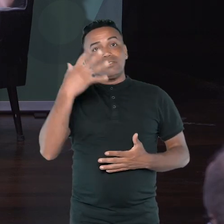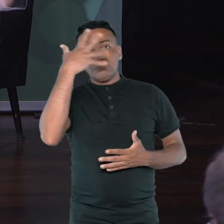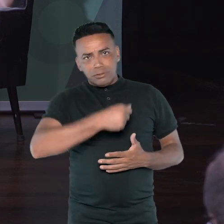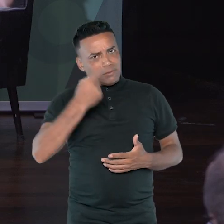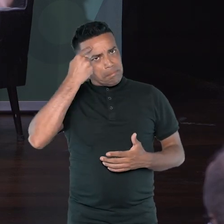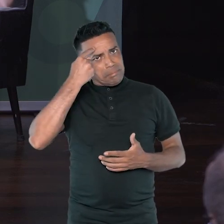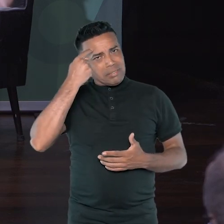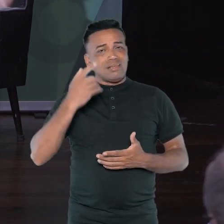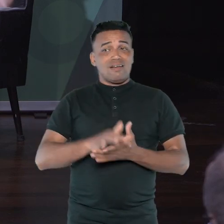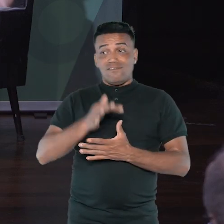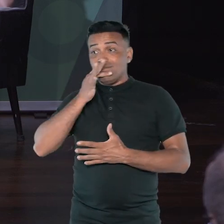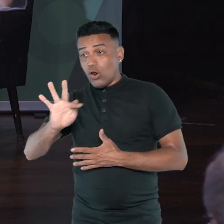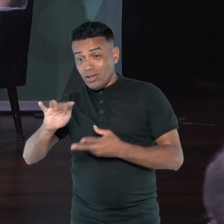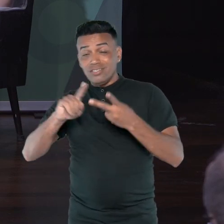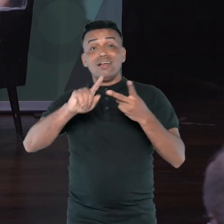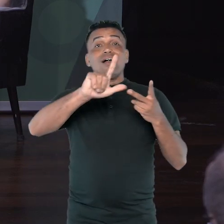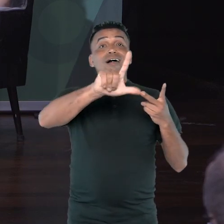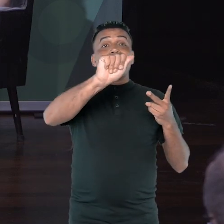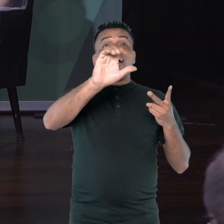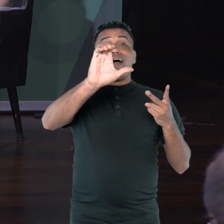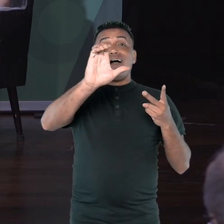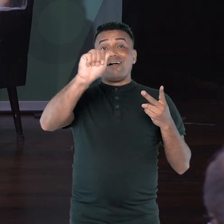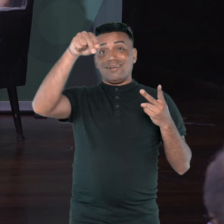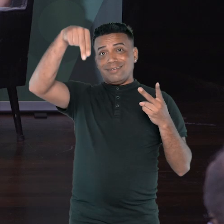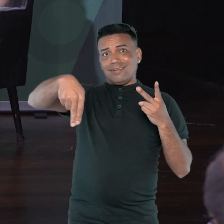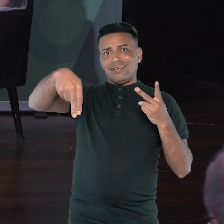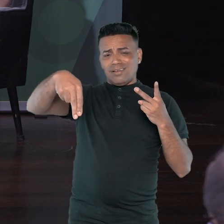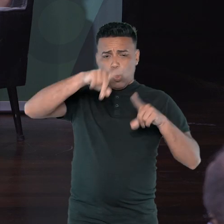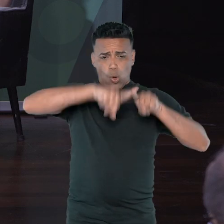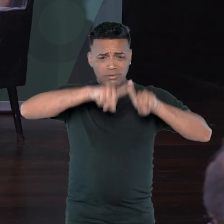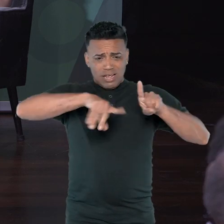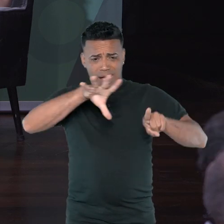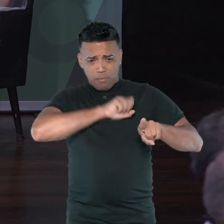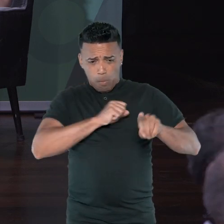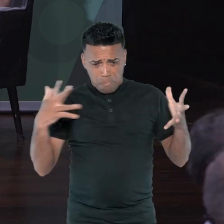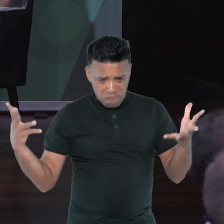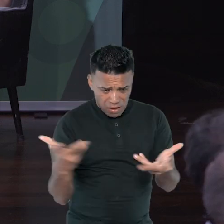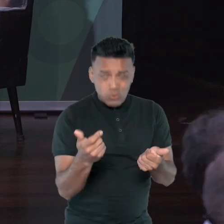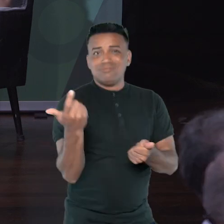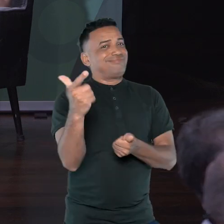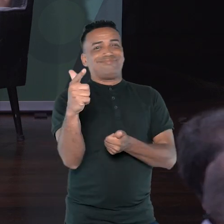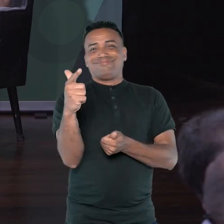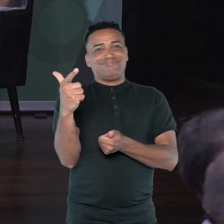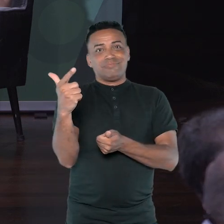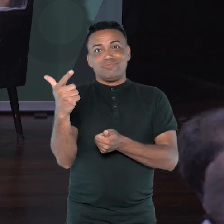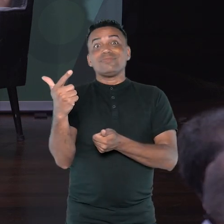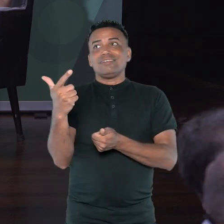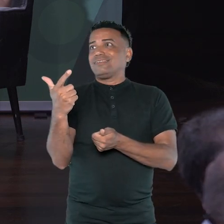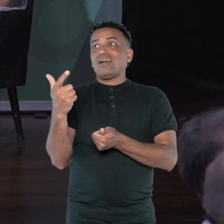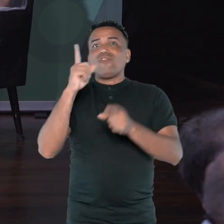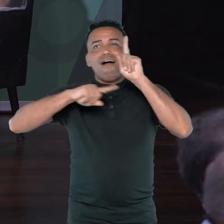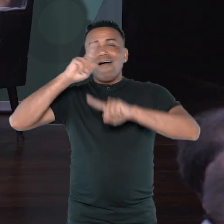a gente pensar com Freud e Lacan, não existe objeto de amor adequado. Todos eles são inadequados. E é isso que faz com que as parcerias sejam